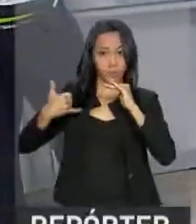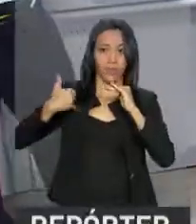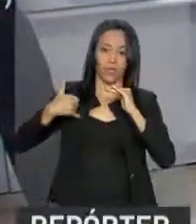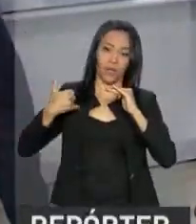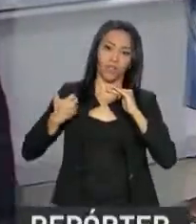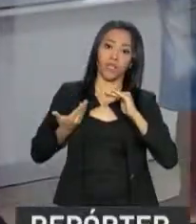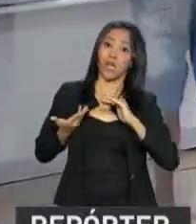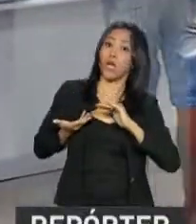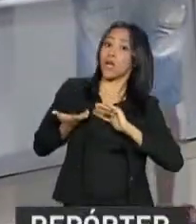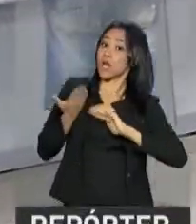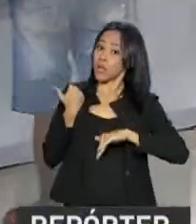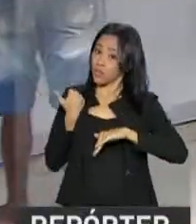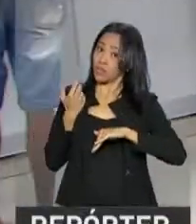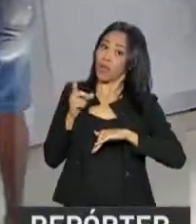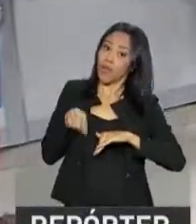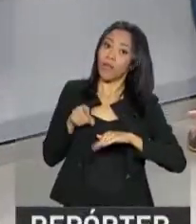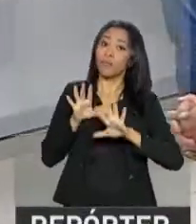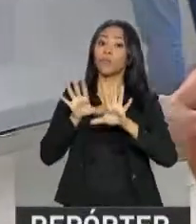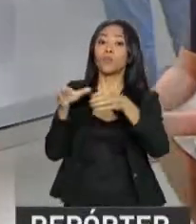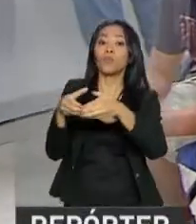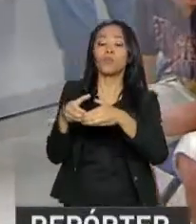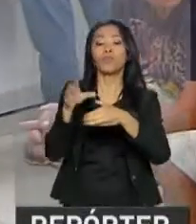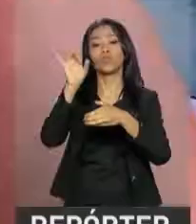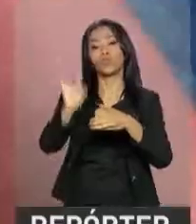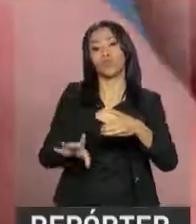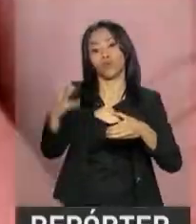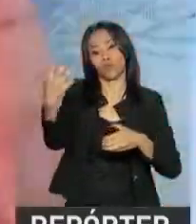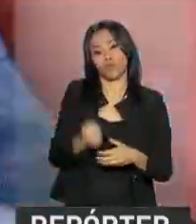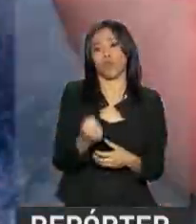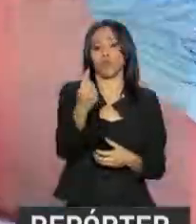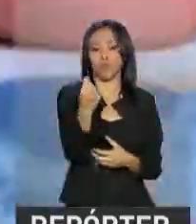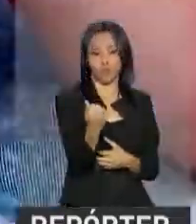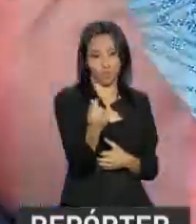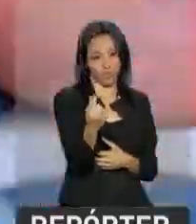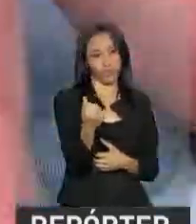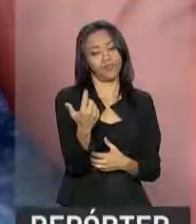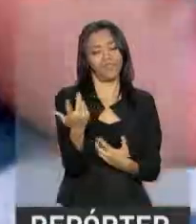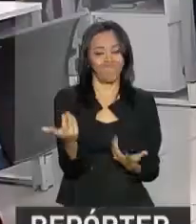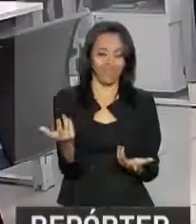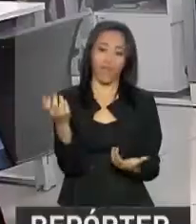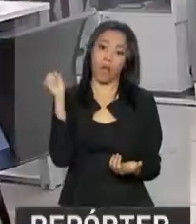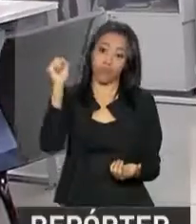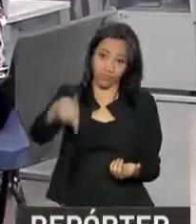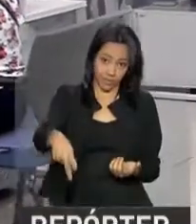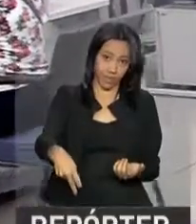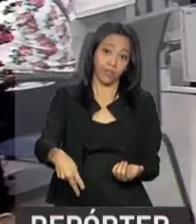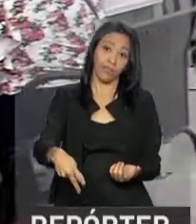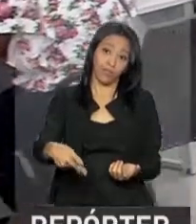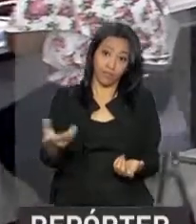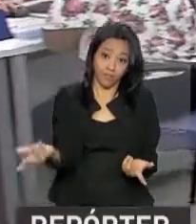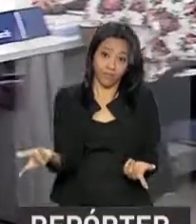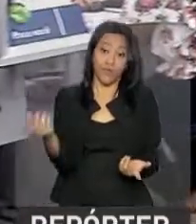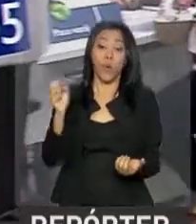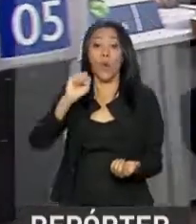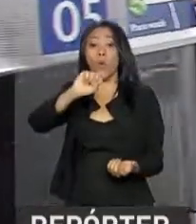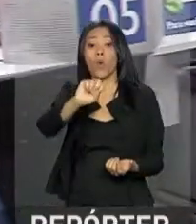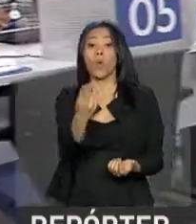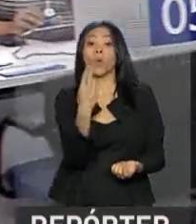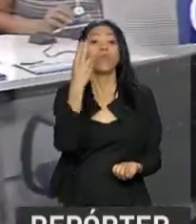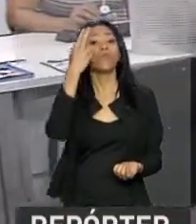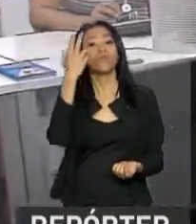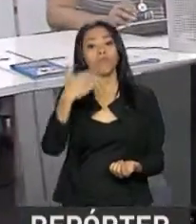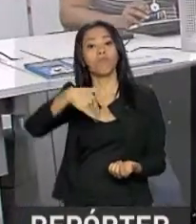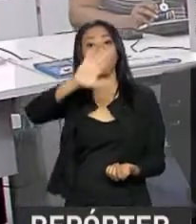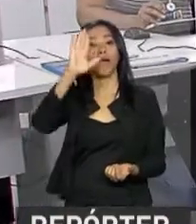antes para esse grupo só era permitido a retirada de dinheiro em caso de aposentadoria ou para trabalhadores